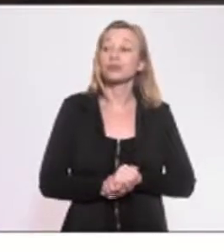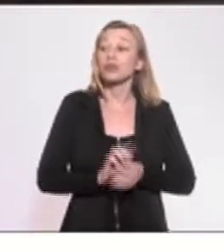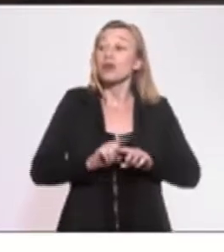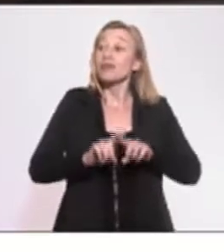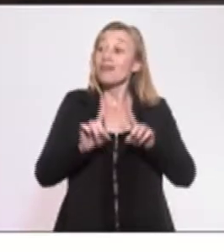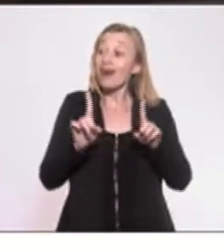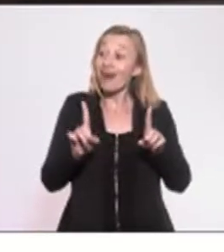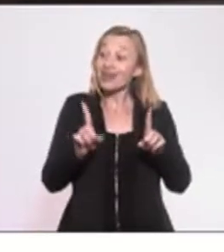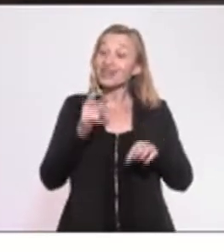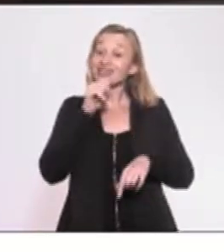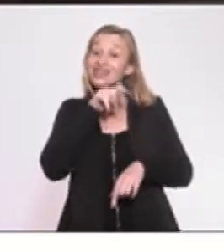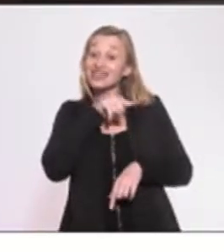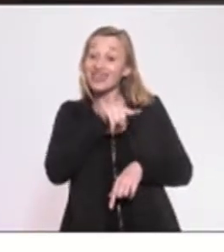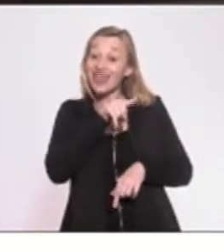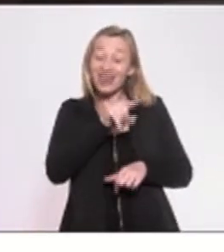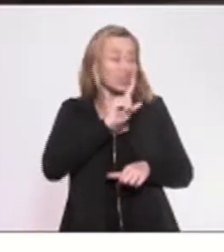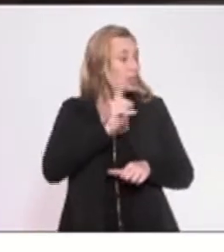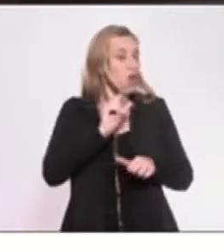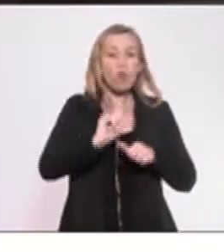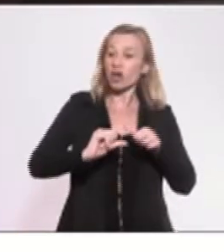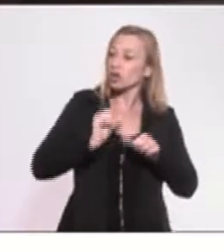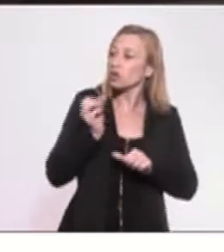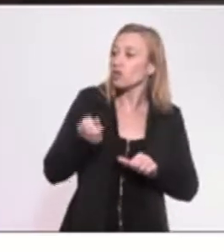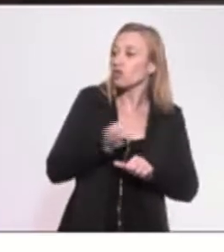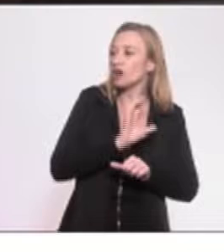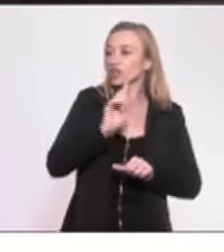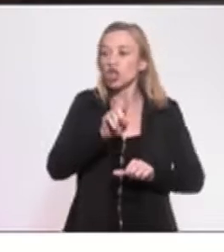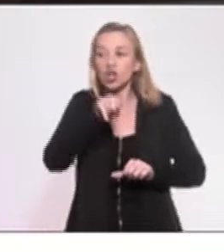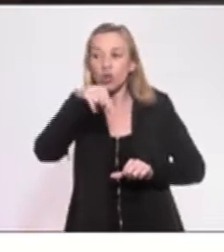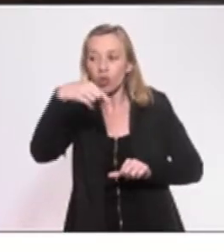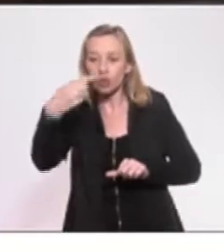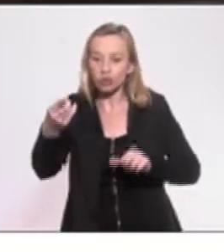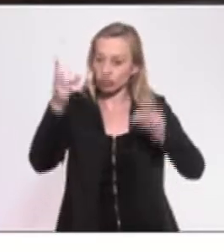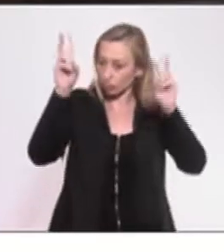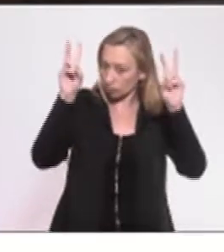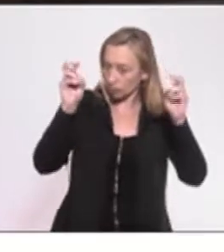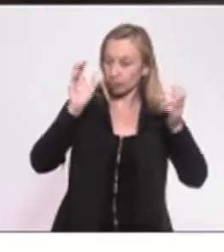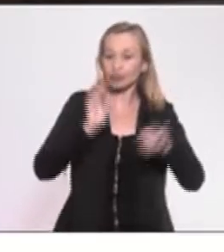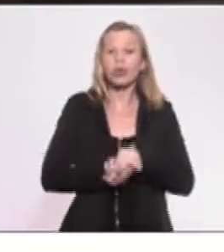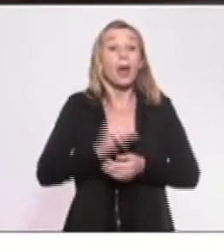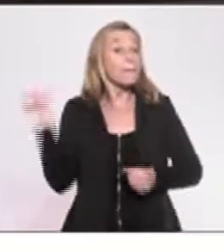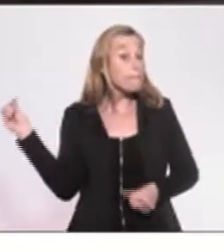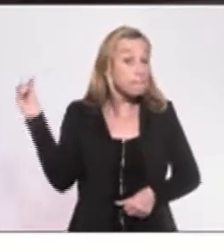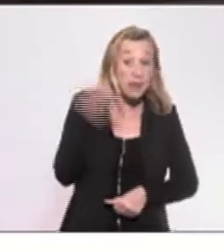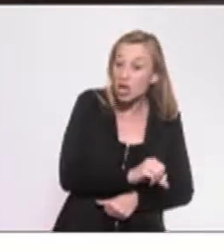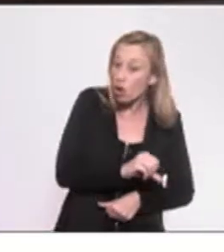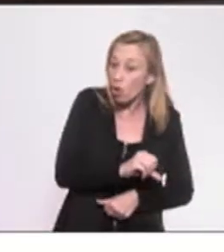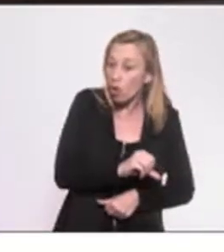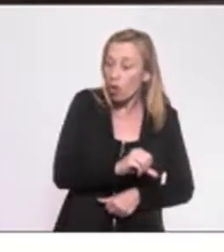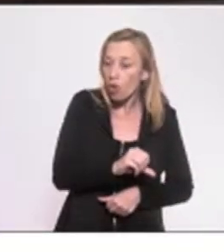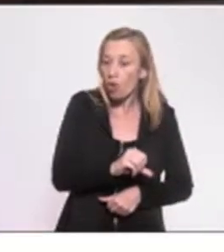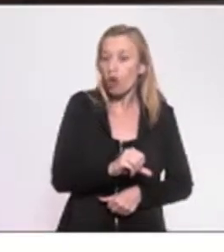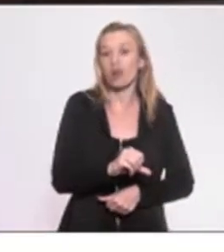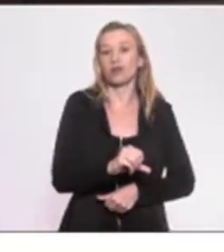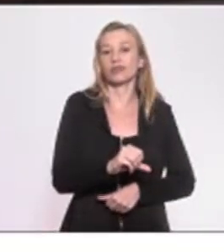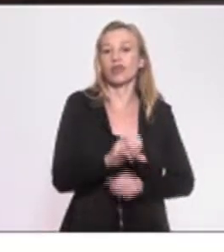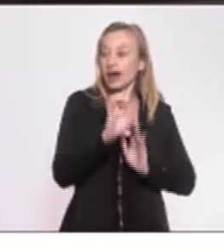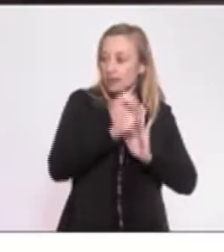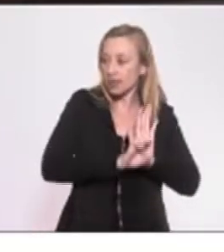Mas se ele não for renovado em outras fases, pior a emenda do que o